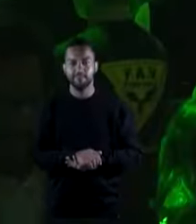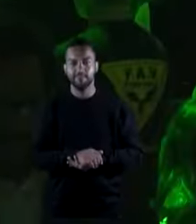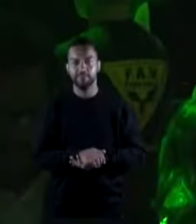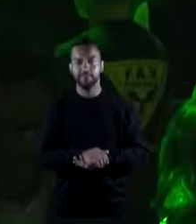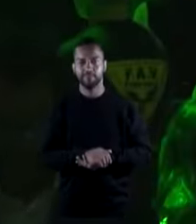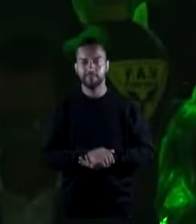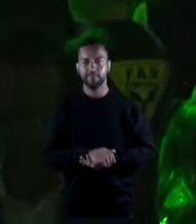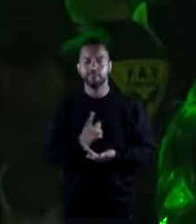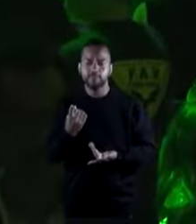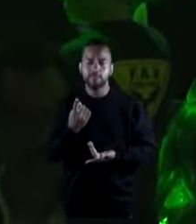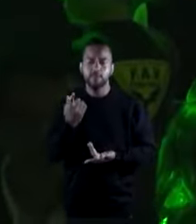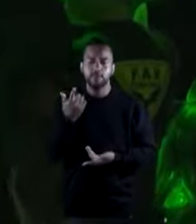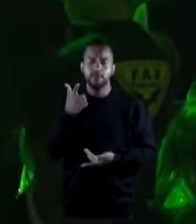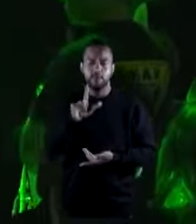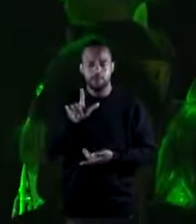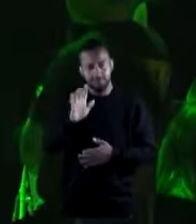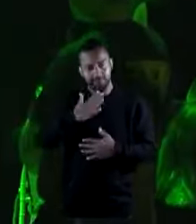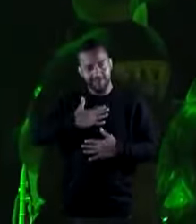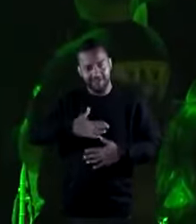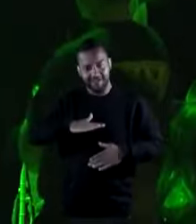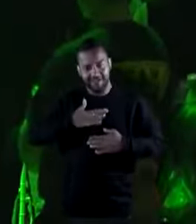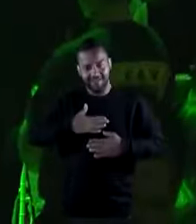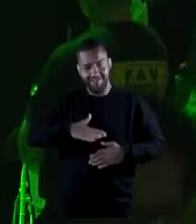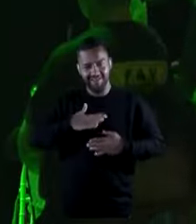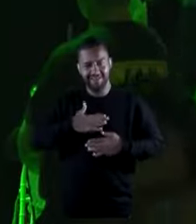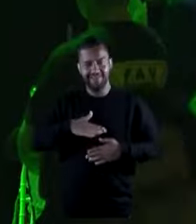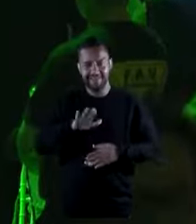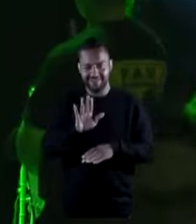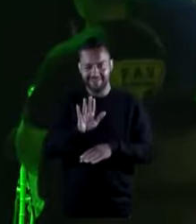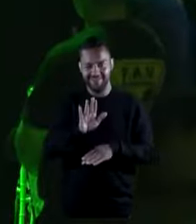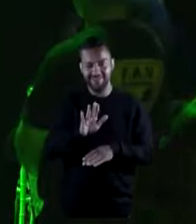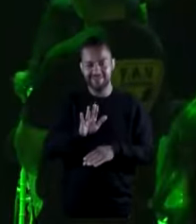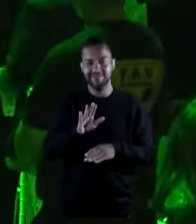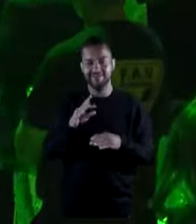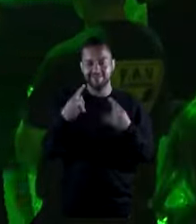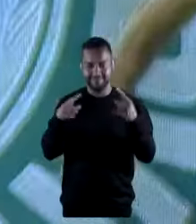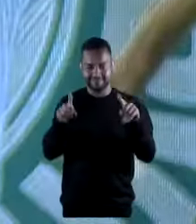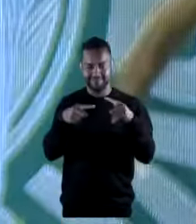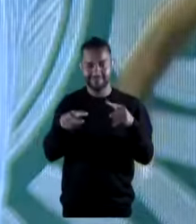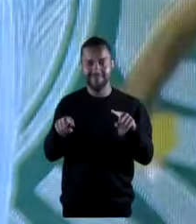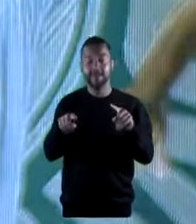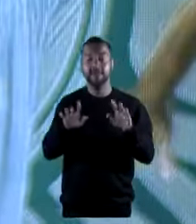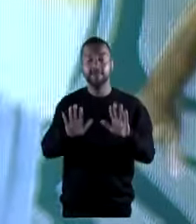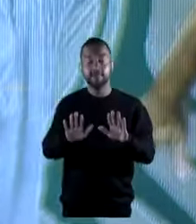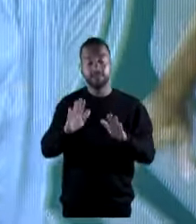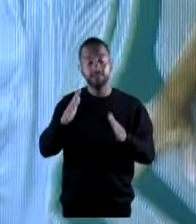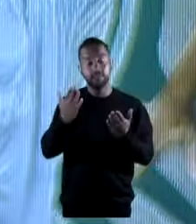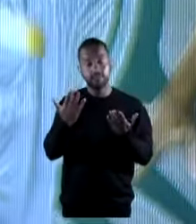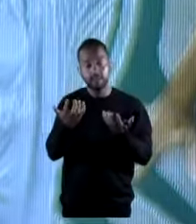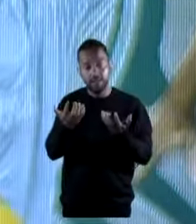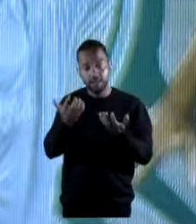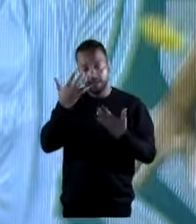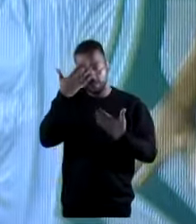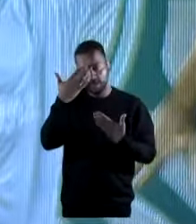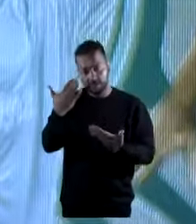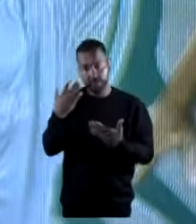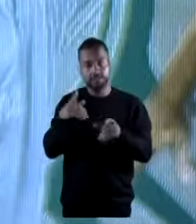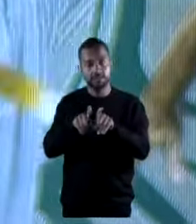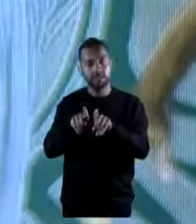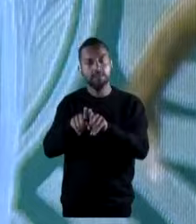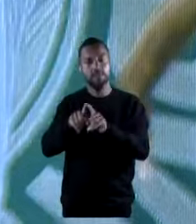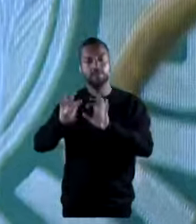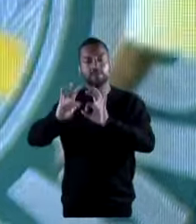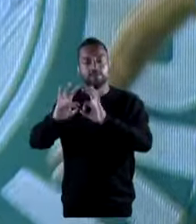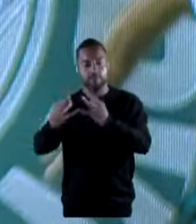E claro também, calma, e queria agradecer também aos